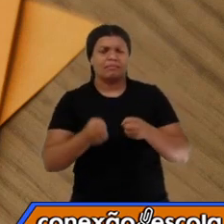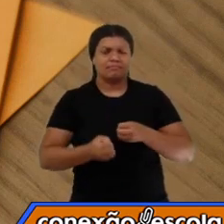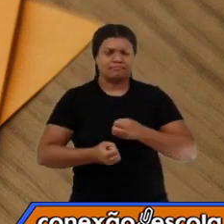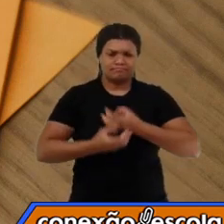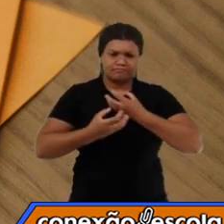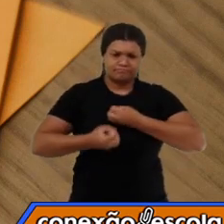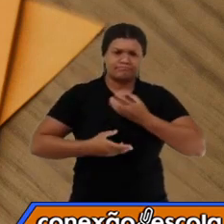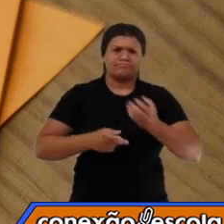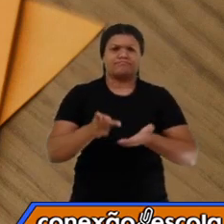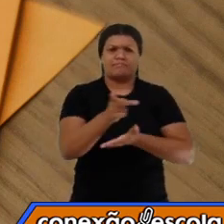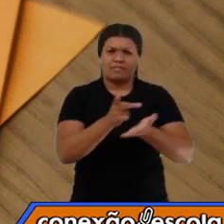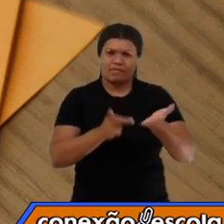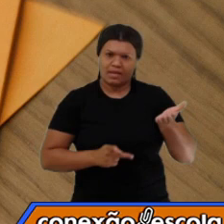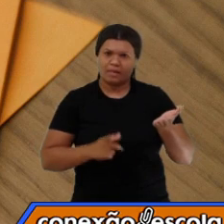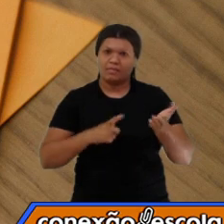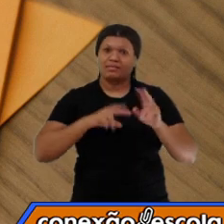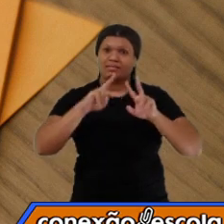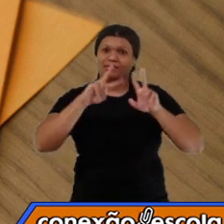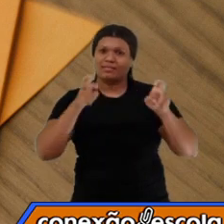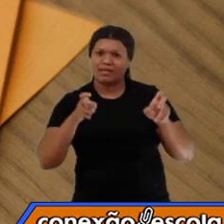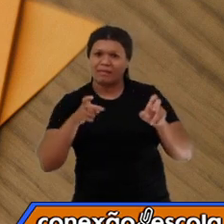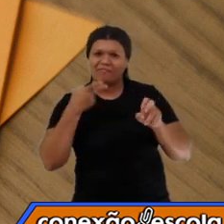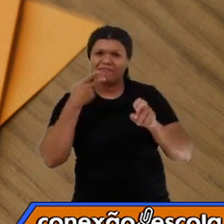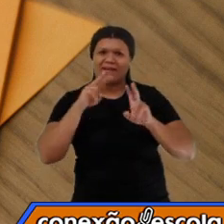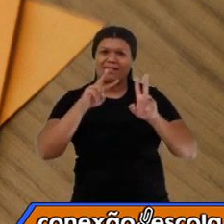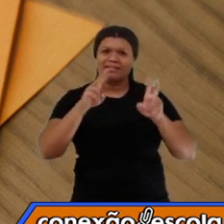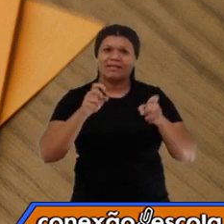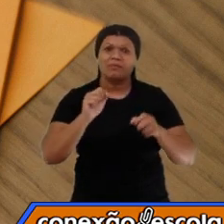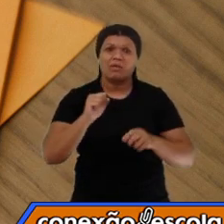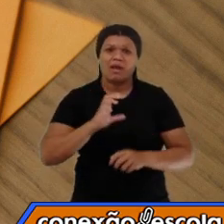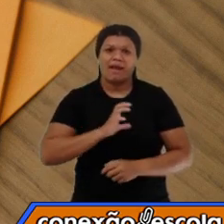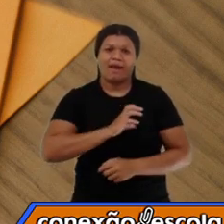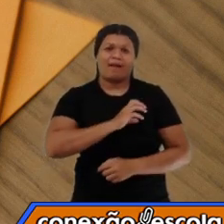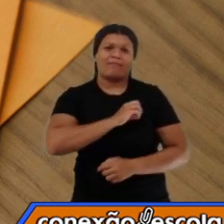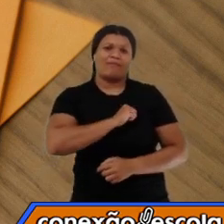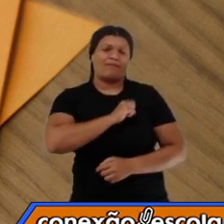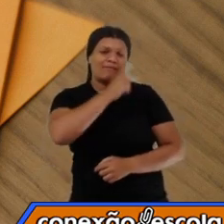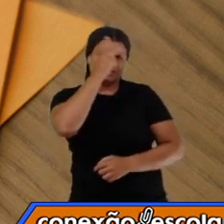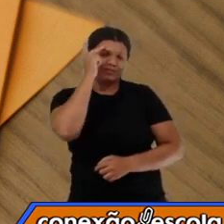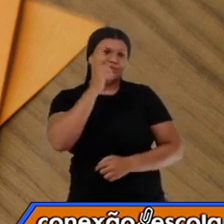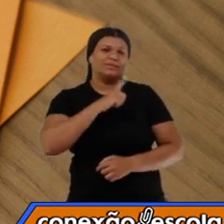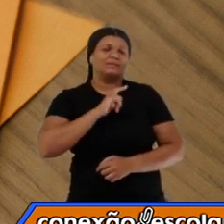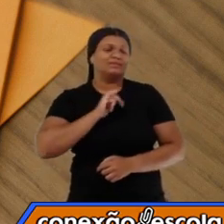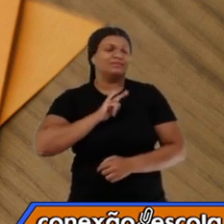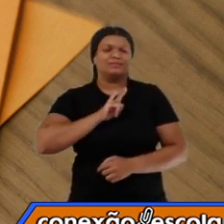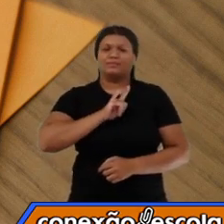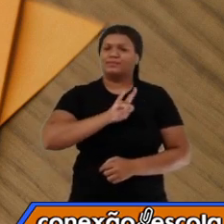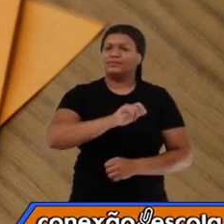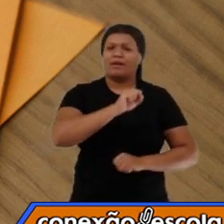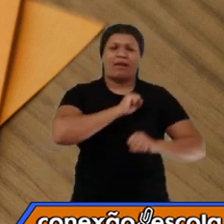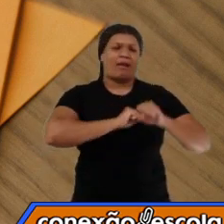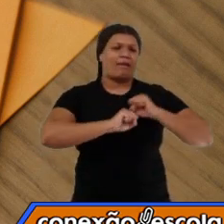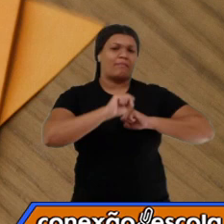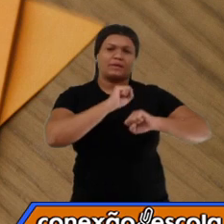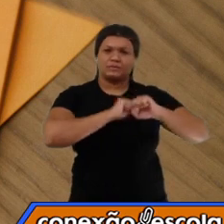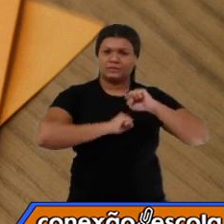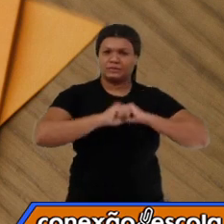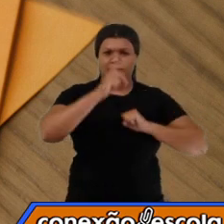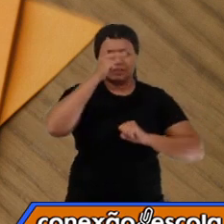um tema, que é o amor, que alguém está sentindo por outra pessoa, e aí essa